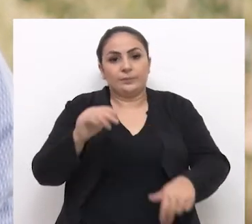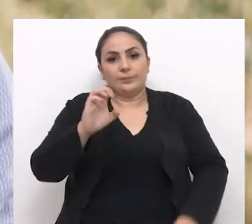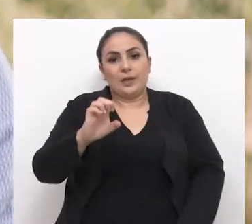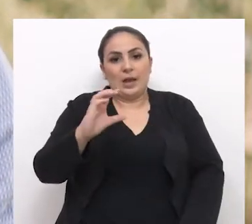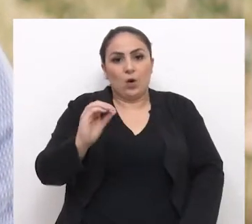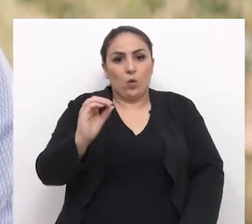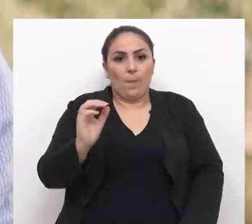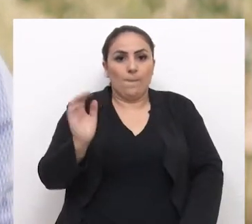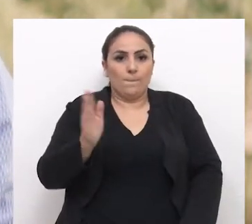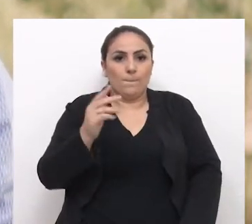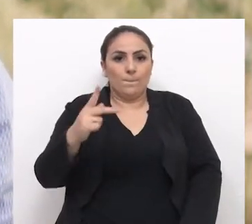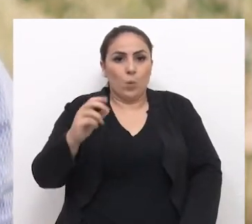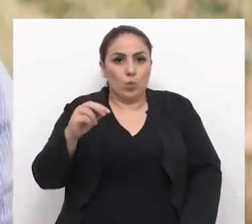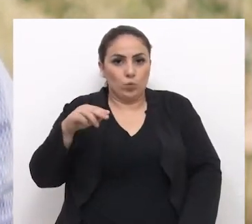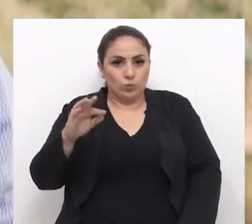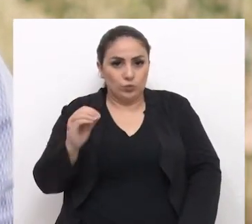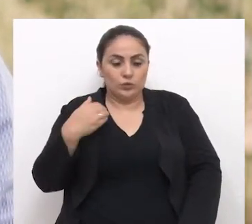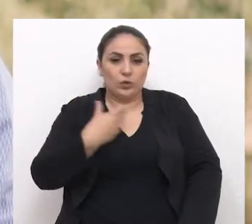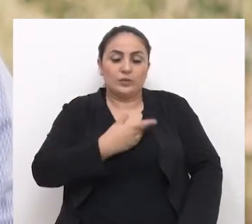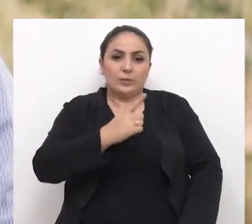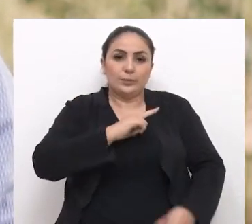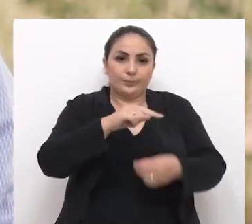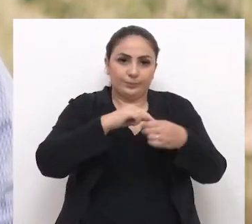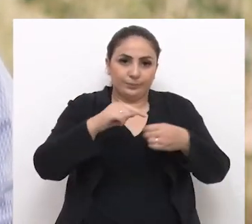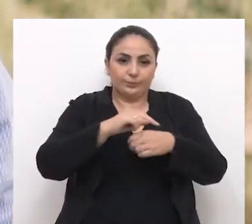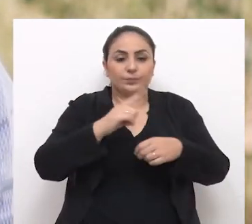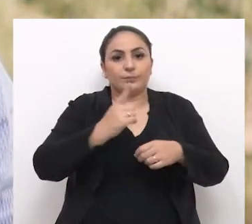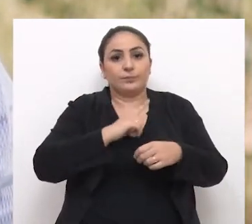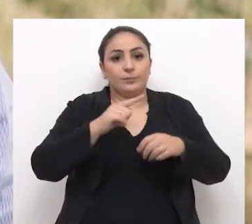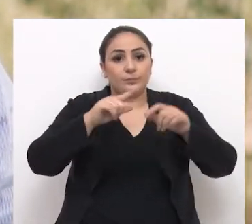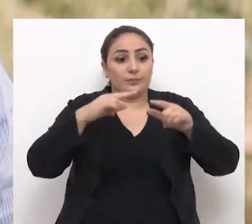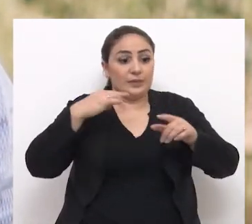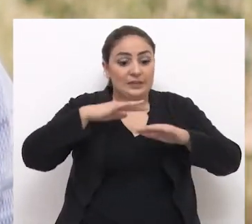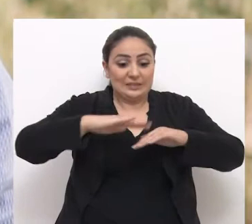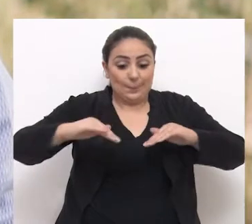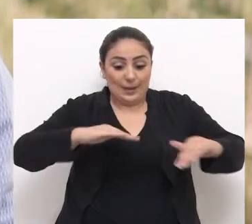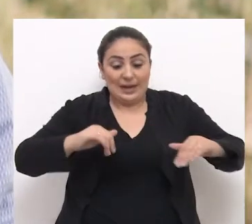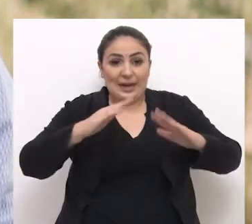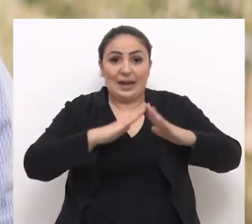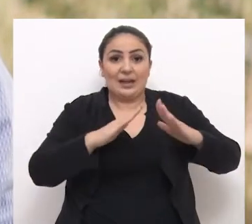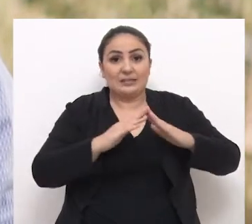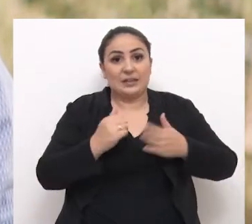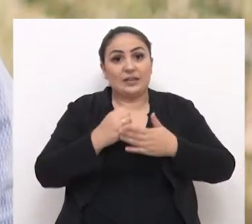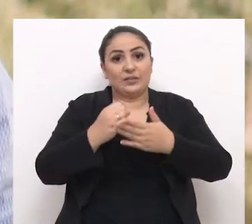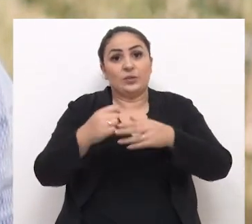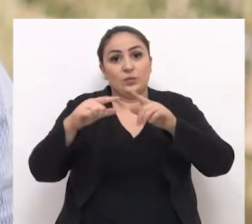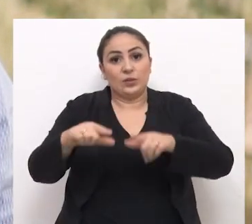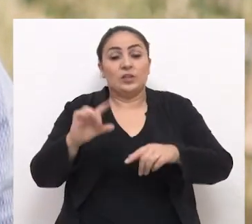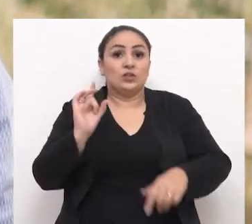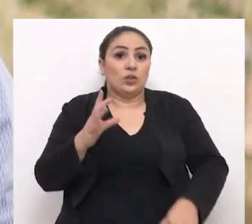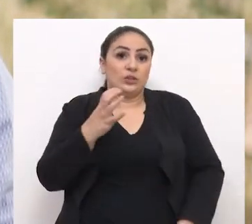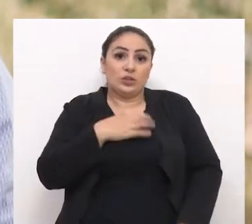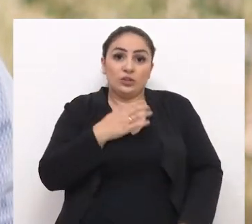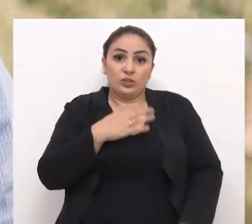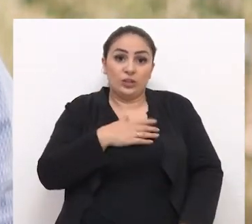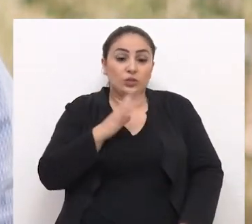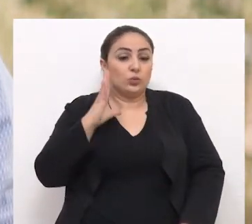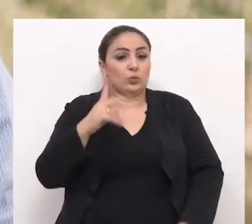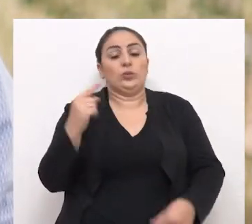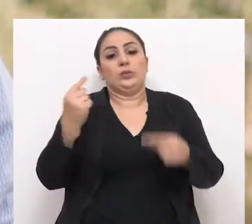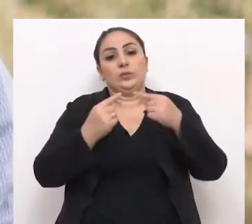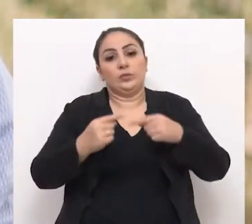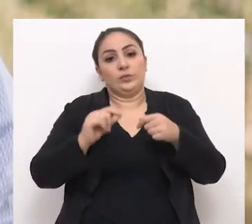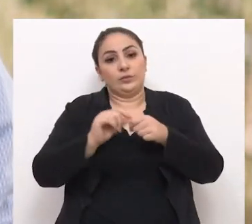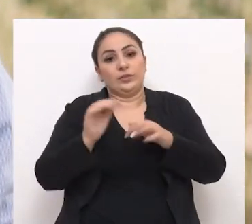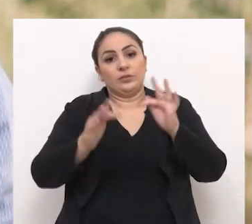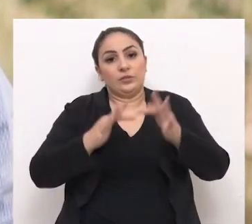nos ecopontos que nós temos na cidade, separando os resíduos nas suas casas e encaminhando para a coleta seletiva. Só assim toda